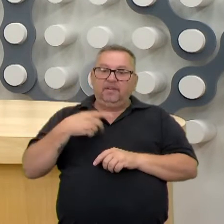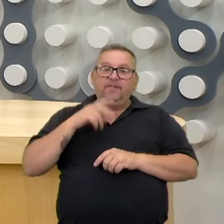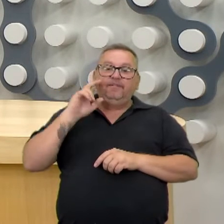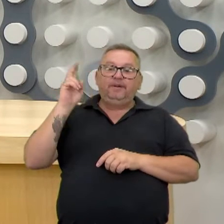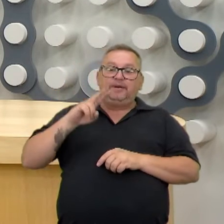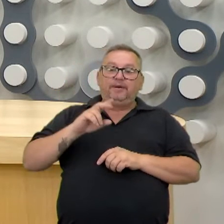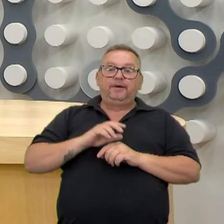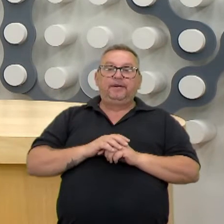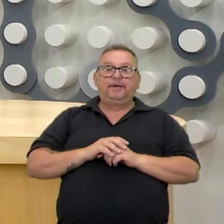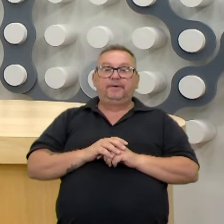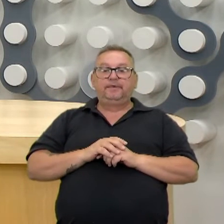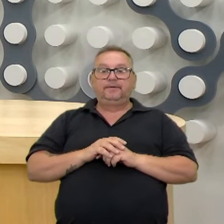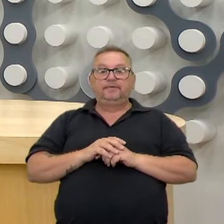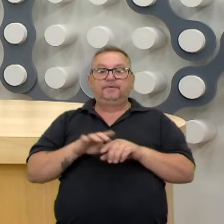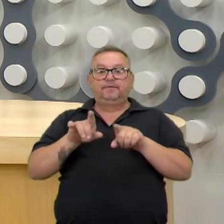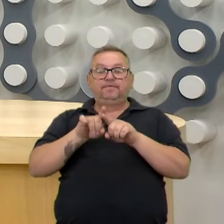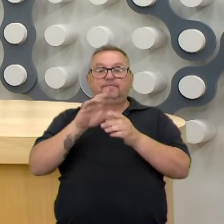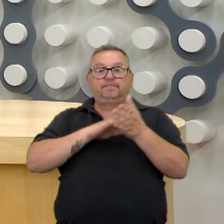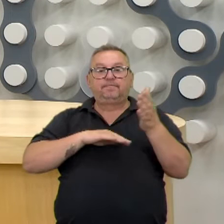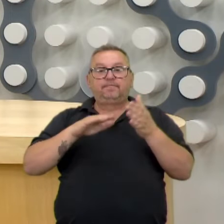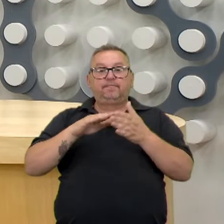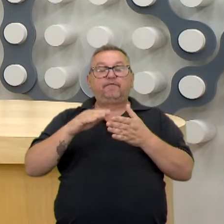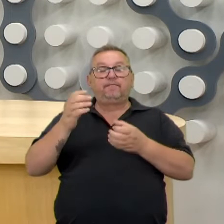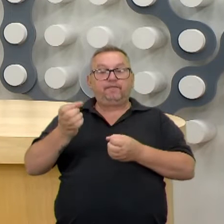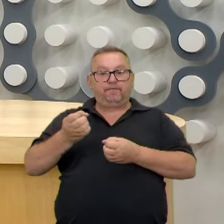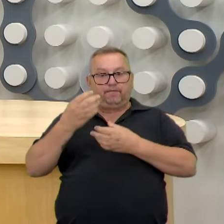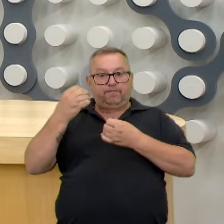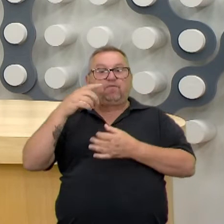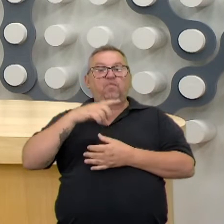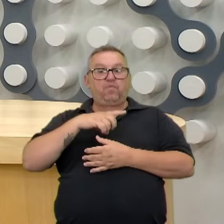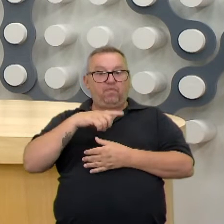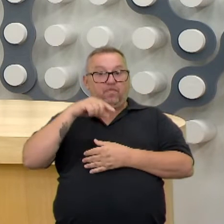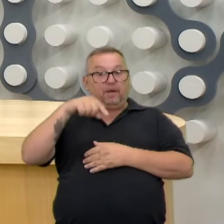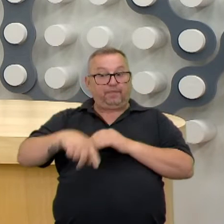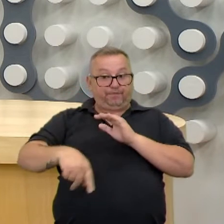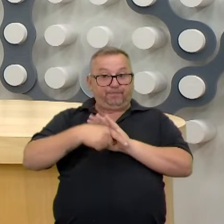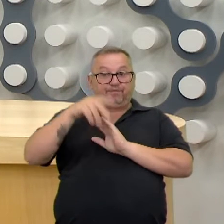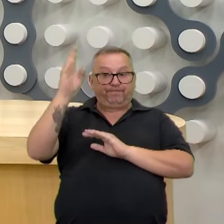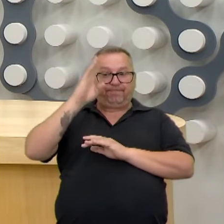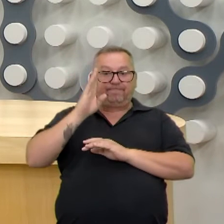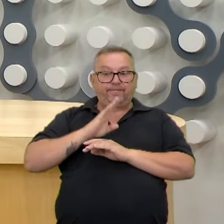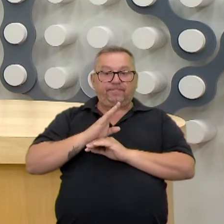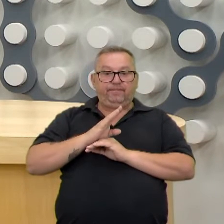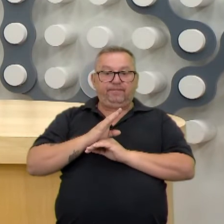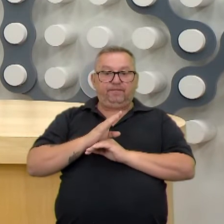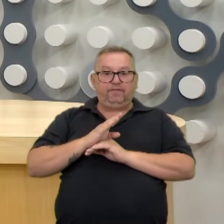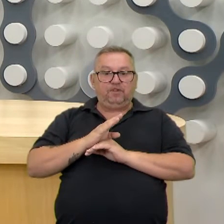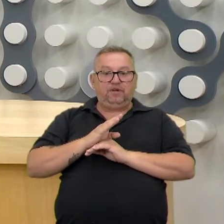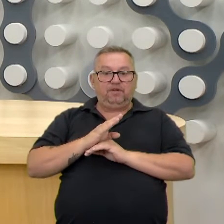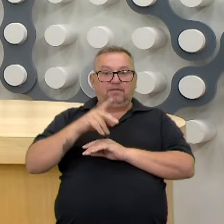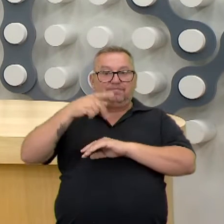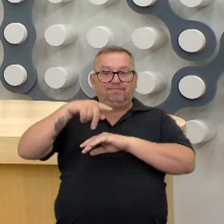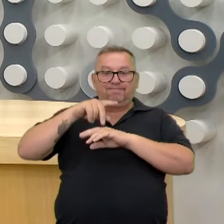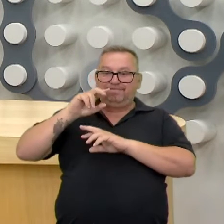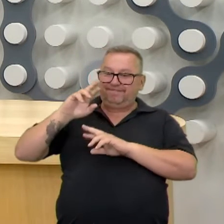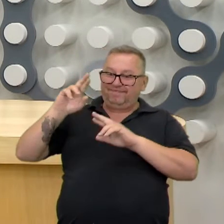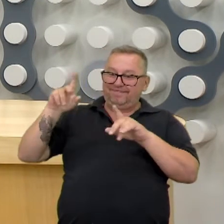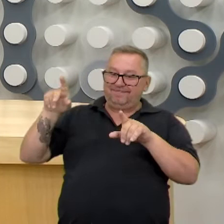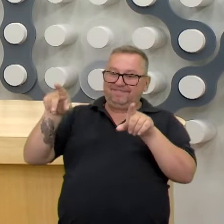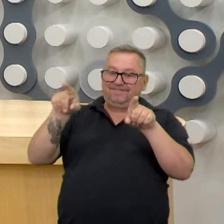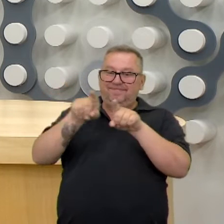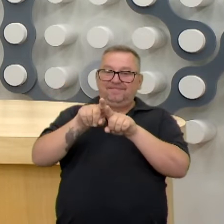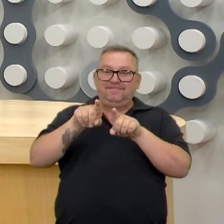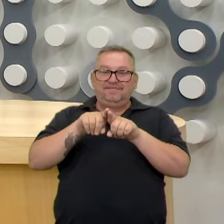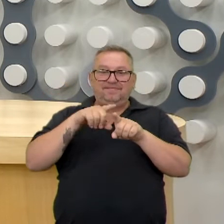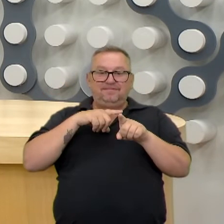observando. Então, todas essas informações elas são captadas, tanto aqui no Brasil como também no exterior. E aí esse aí